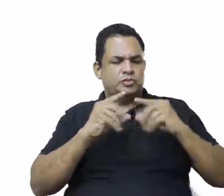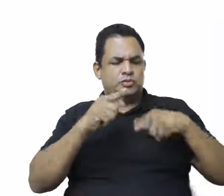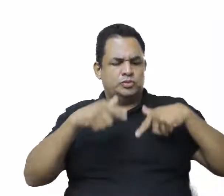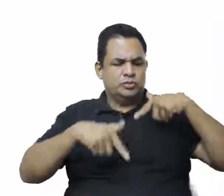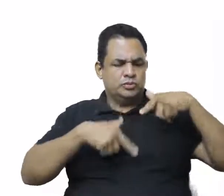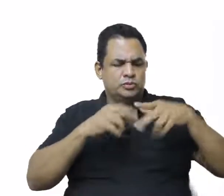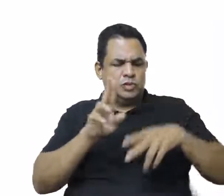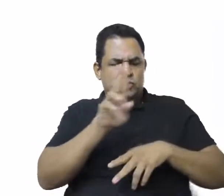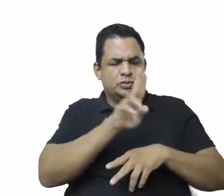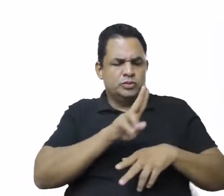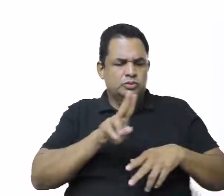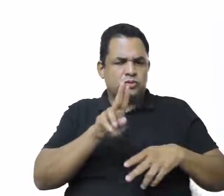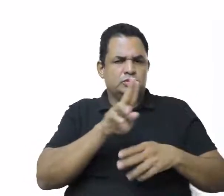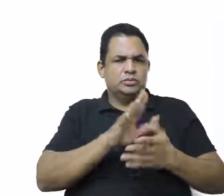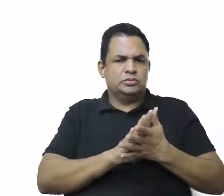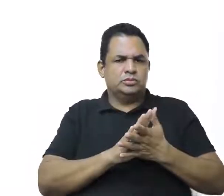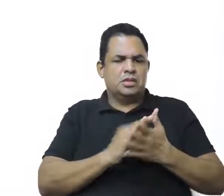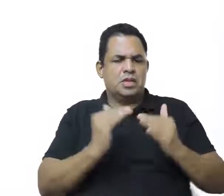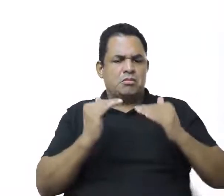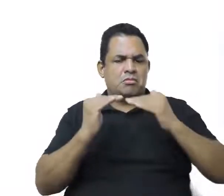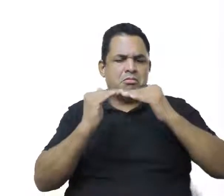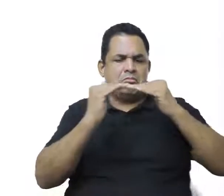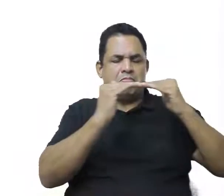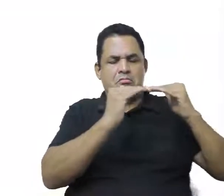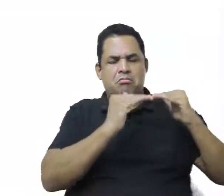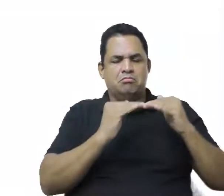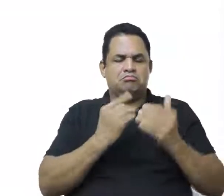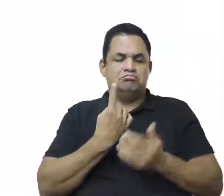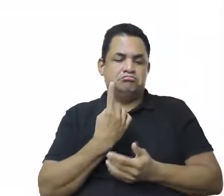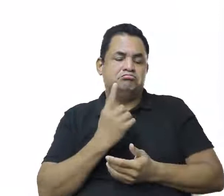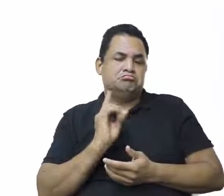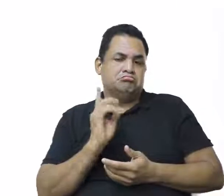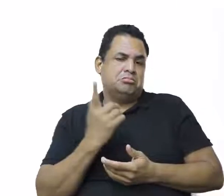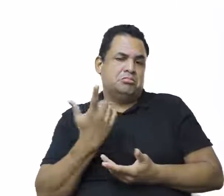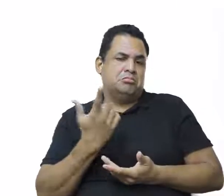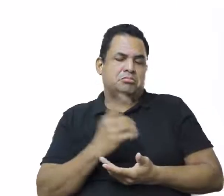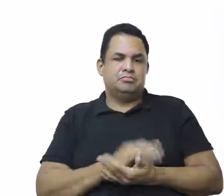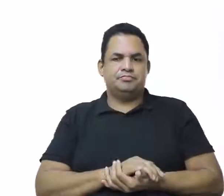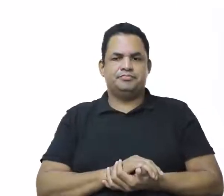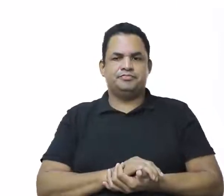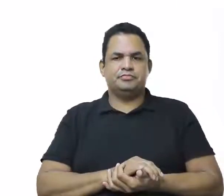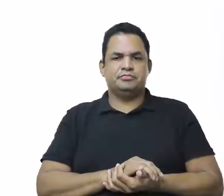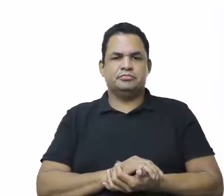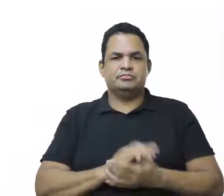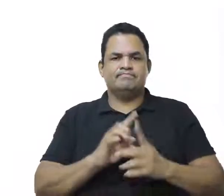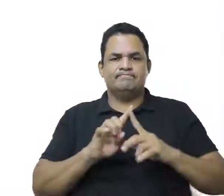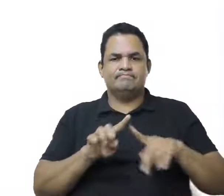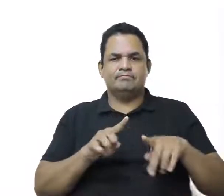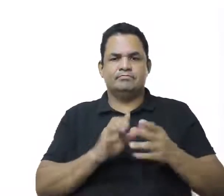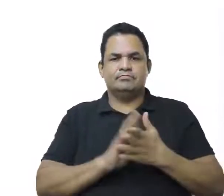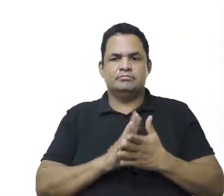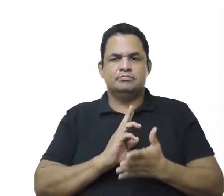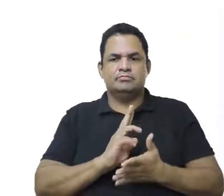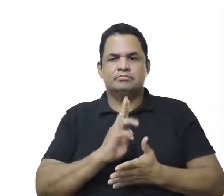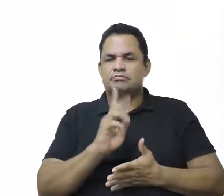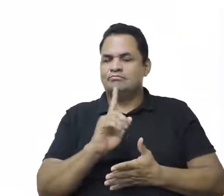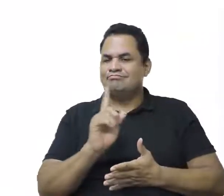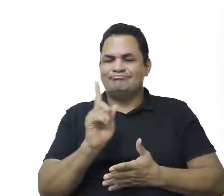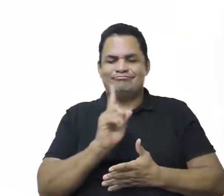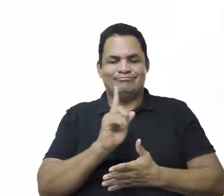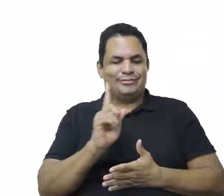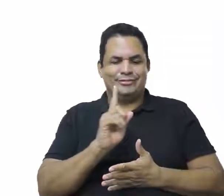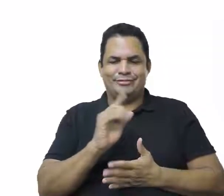todo o consumo de uma forma só, de um jeito só, né? Porém, esse processo não